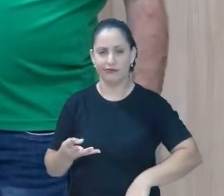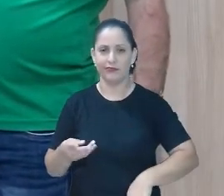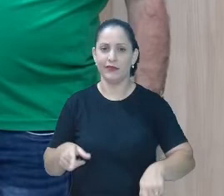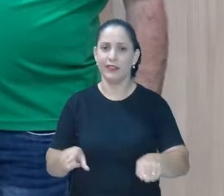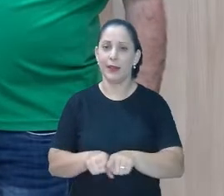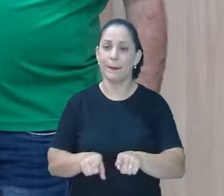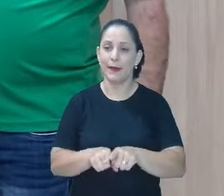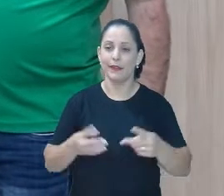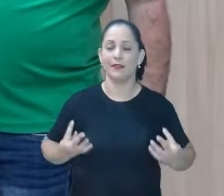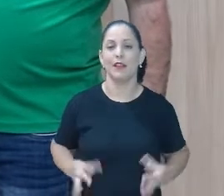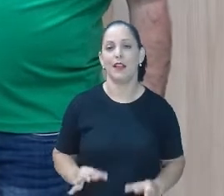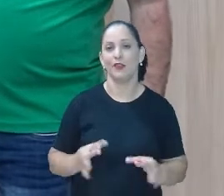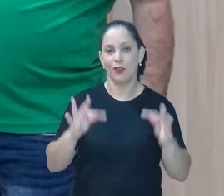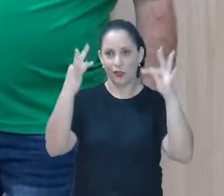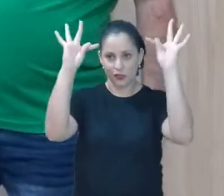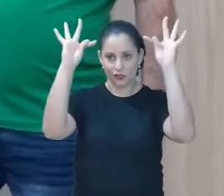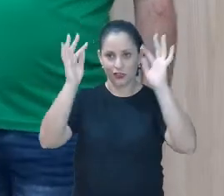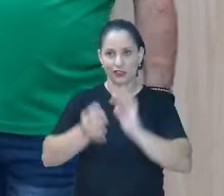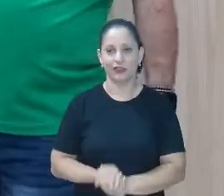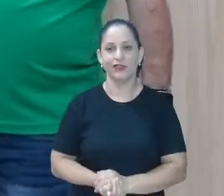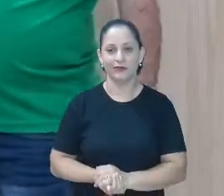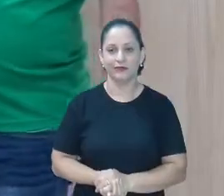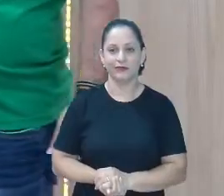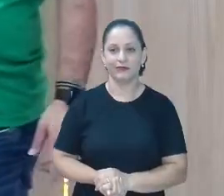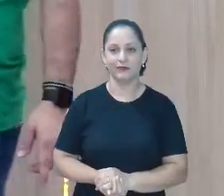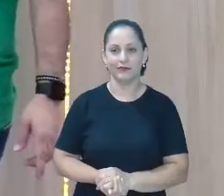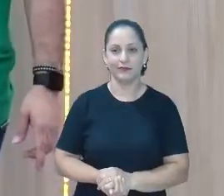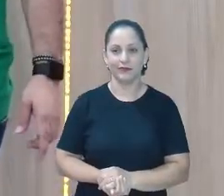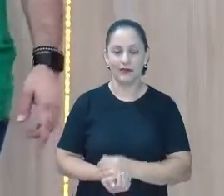relações tecnológicas, ok? Então,